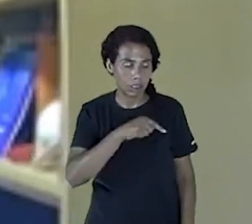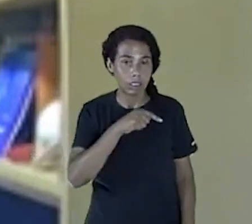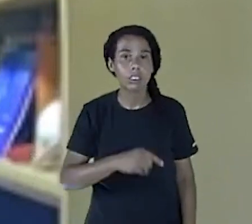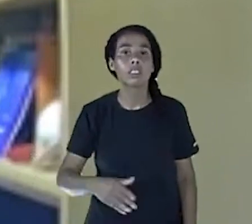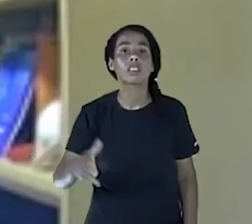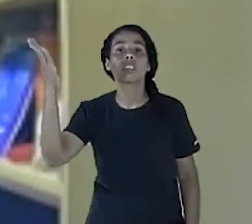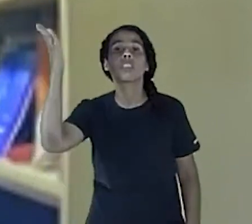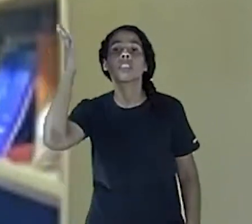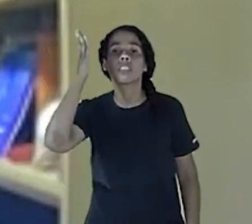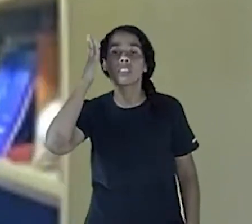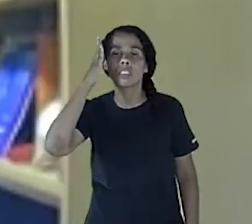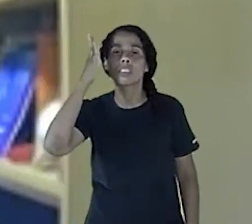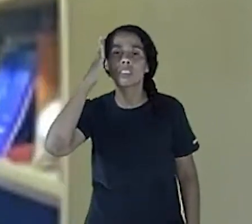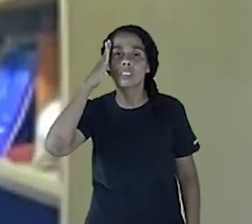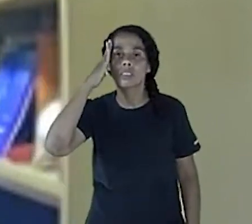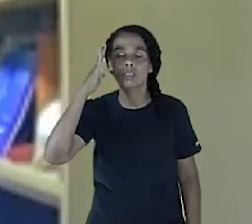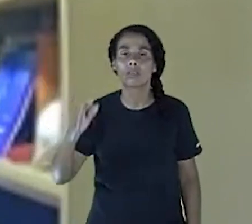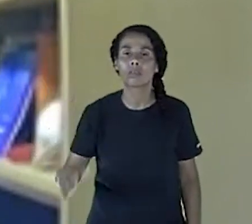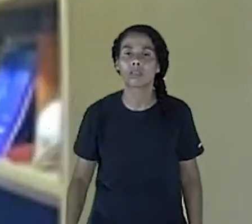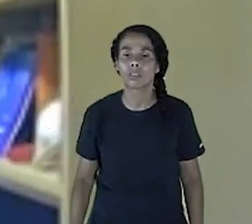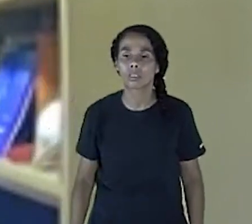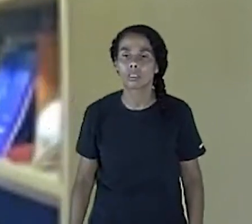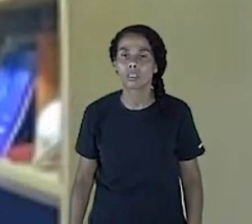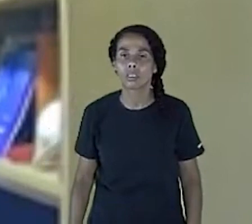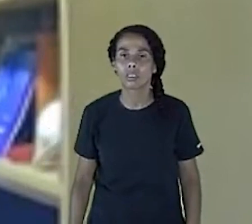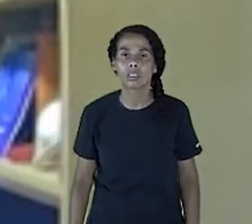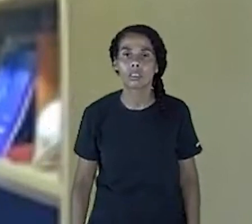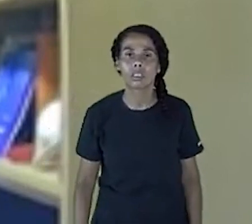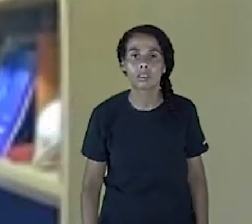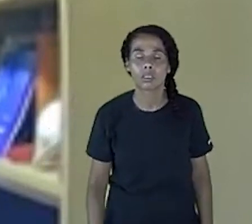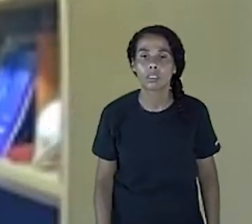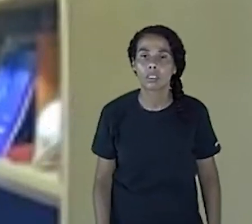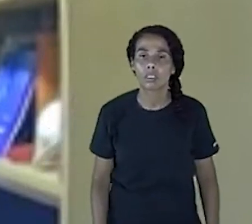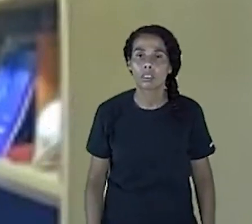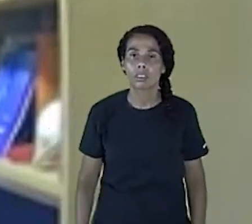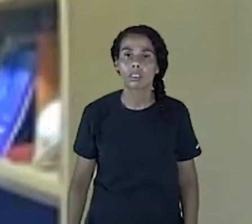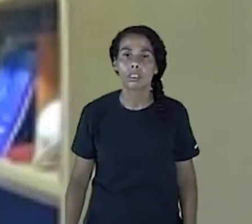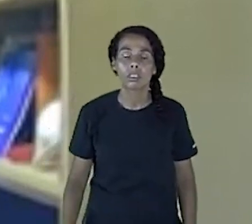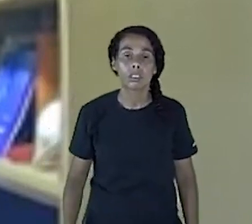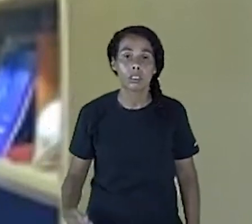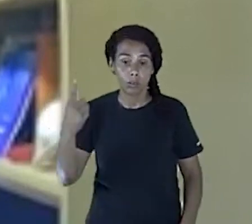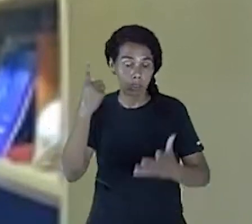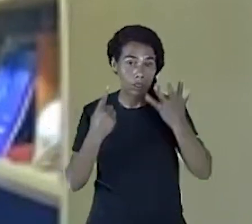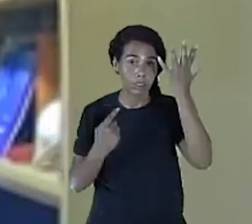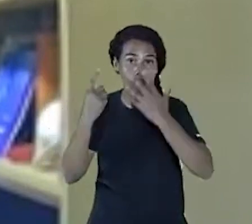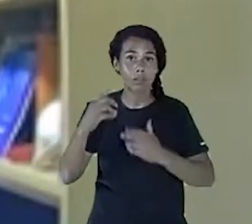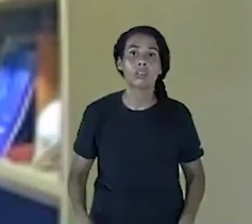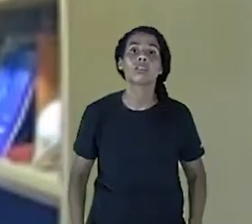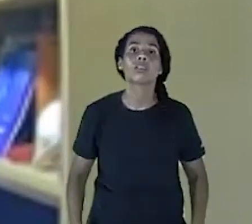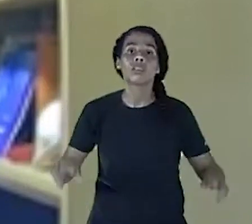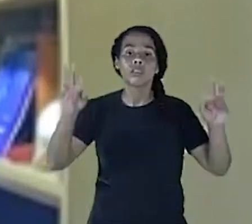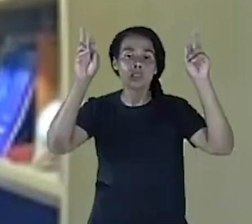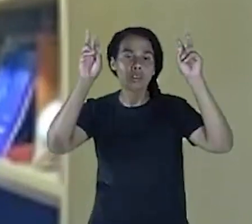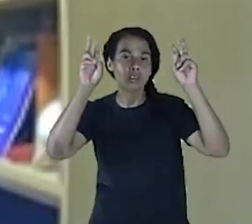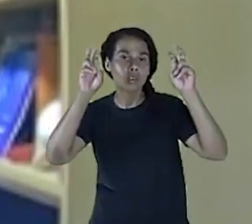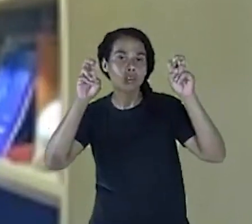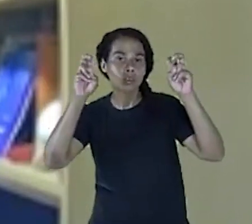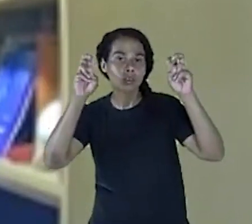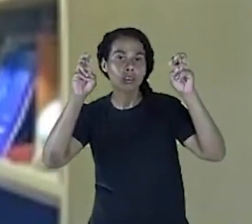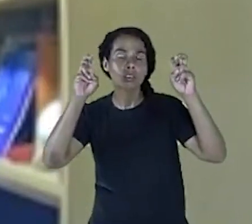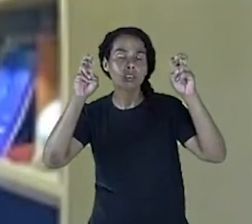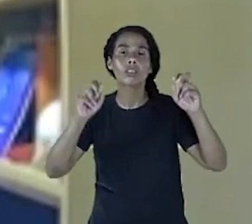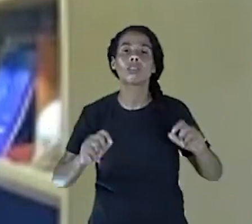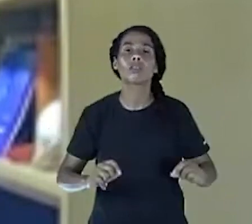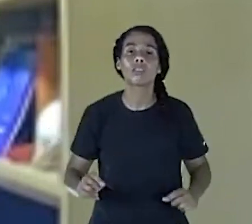soube muito bem cultuar através de um bloco de axé. Porque se vocês procurar saber como nasceu esse bloco,